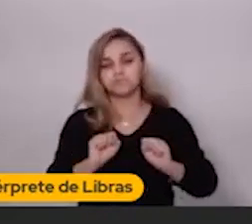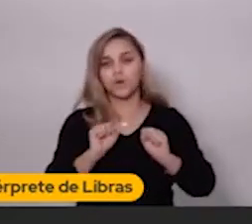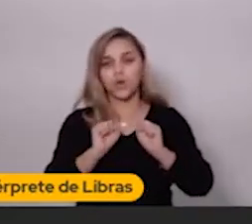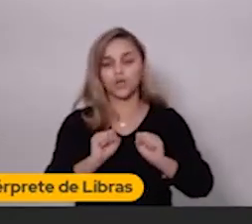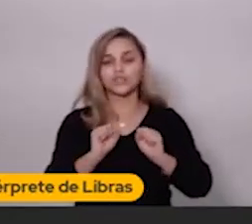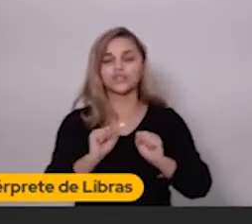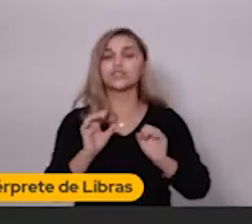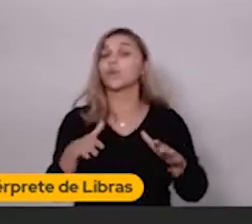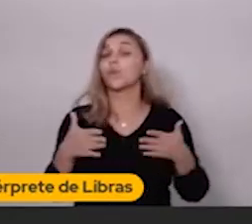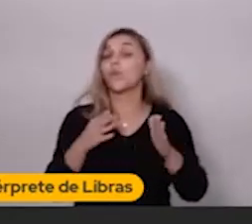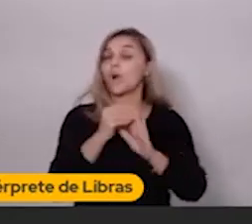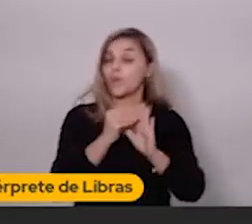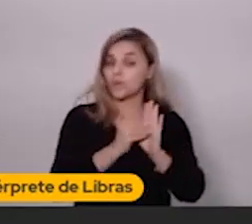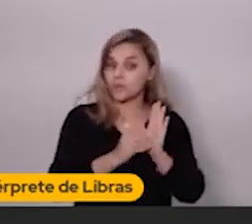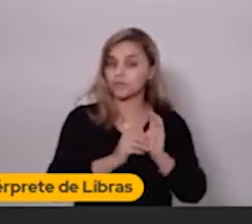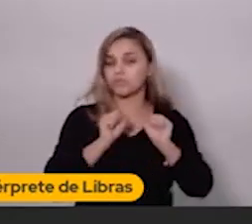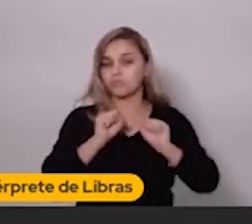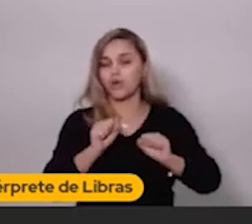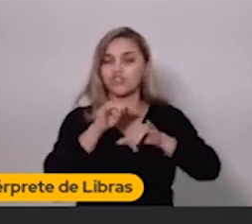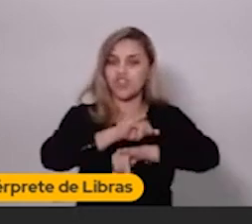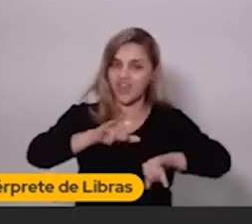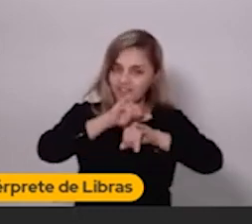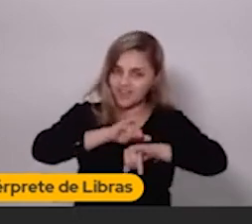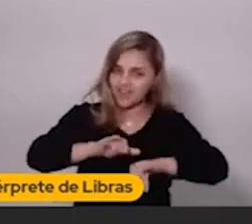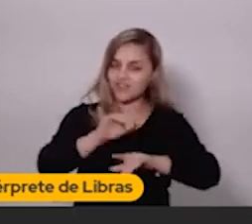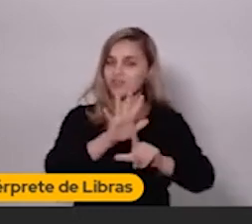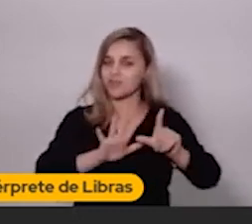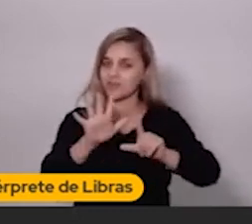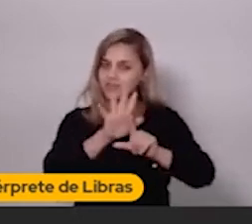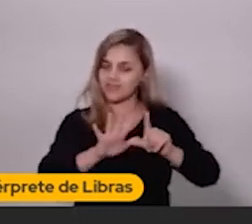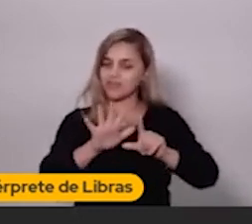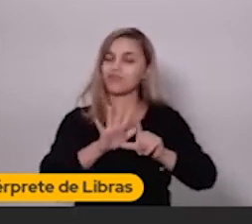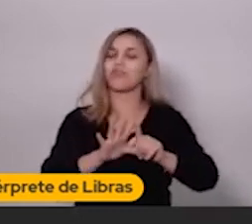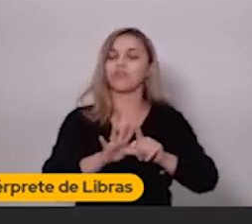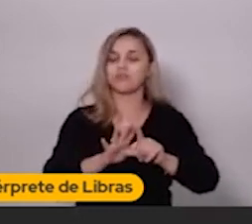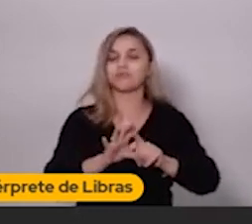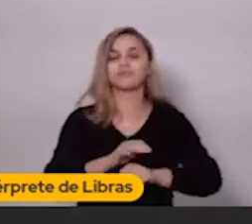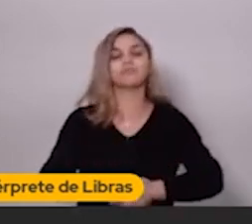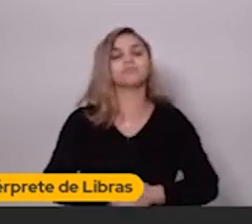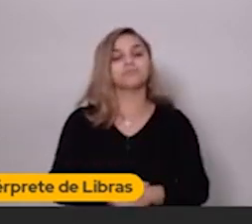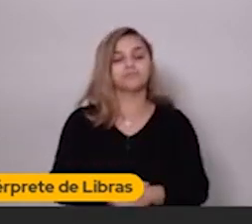que conteúdo pode ter anúncios ou não dentro da plataforma, né? Pode receber anúncios ou não.